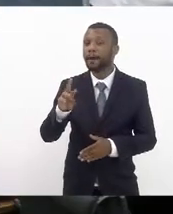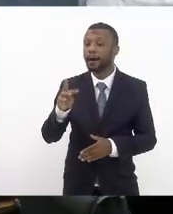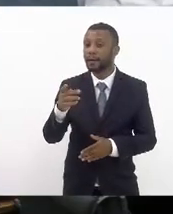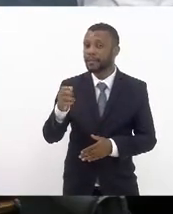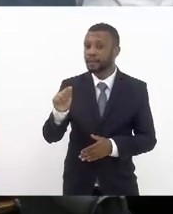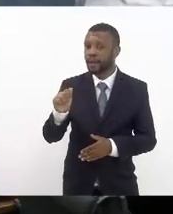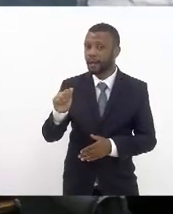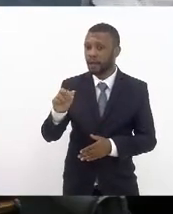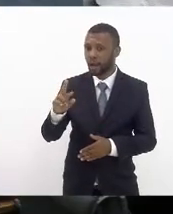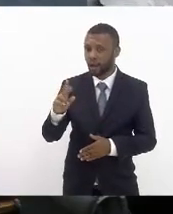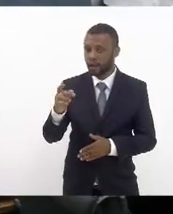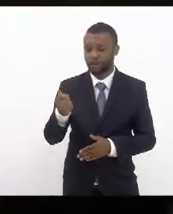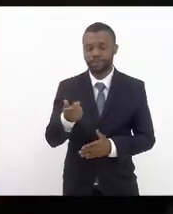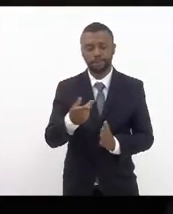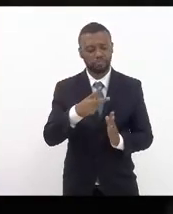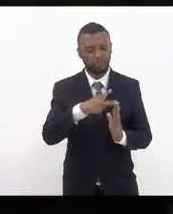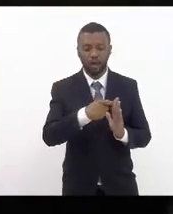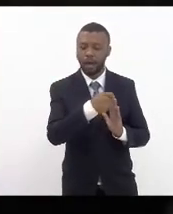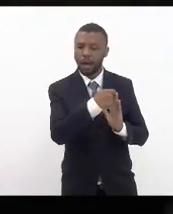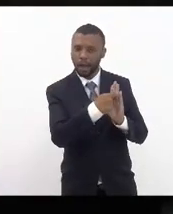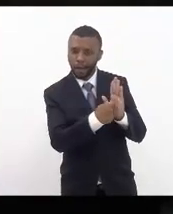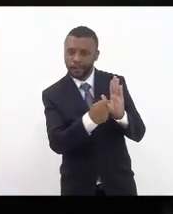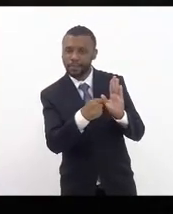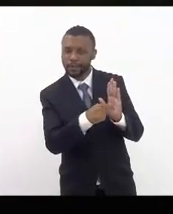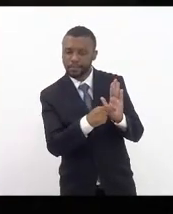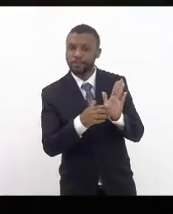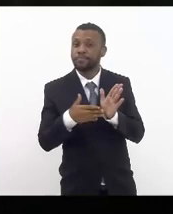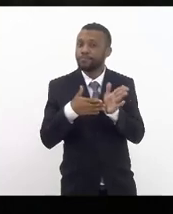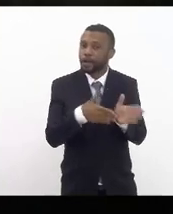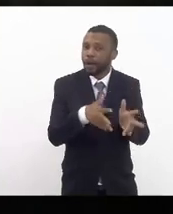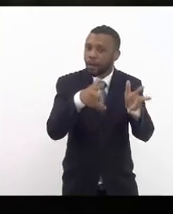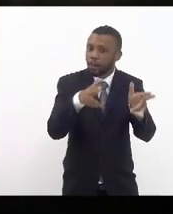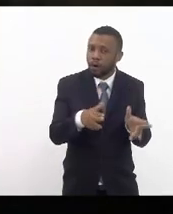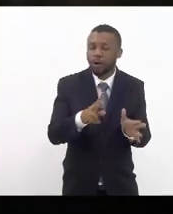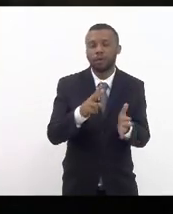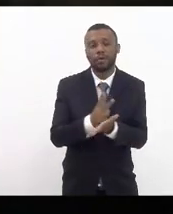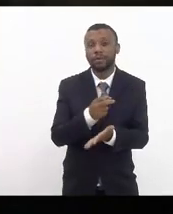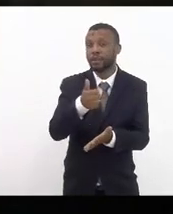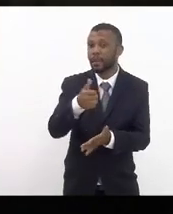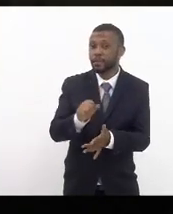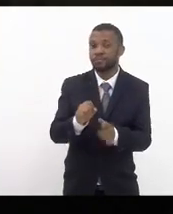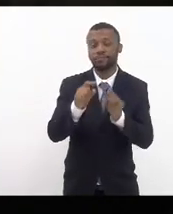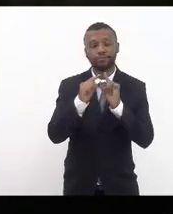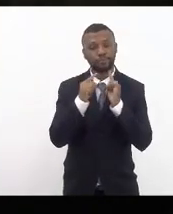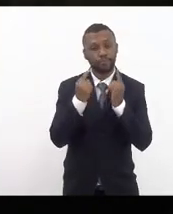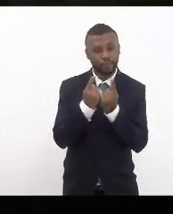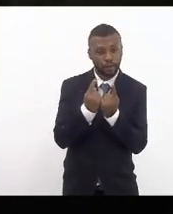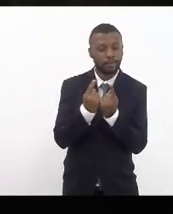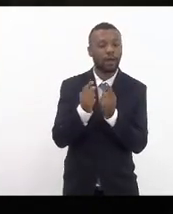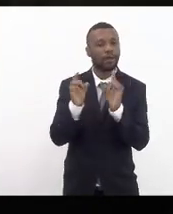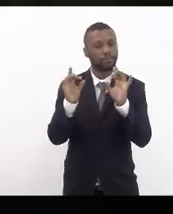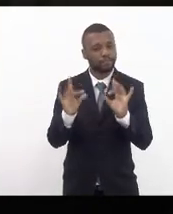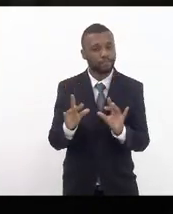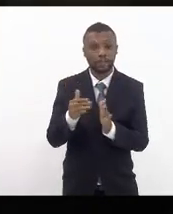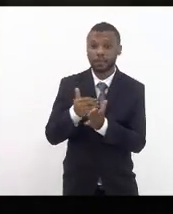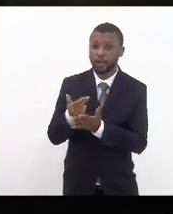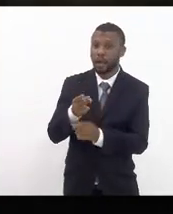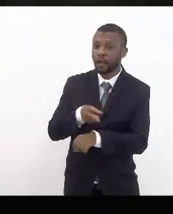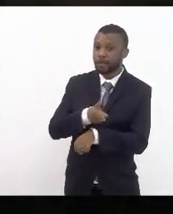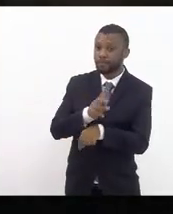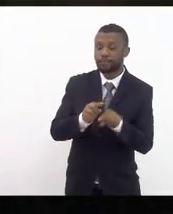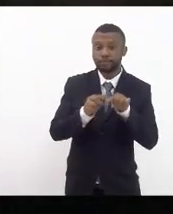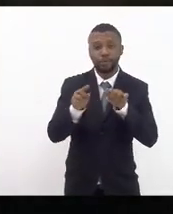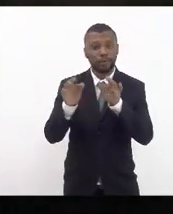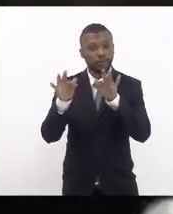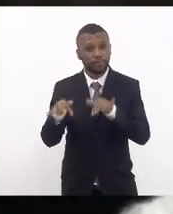A ata reflete com exatidão o ocorrido na 18ª sessão ordinária, que iniciada às 14 horas, encerrou-se